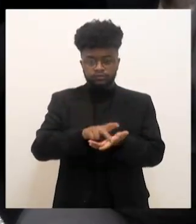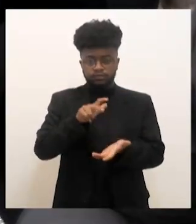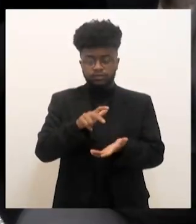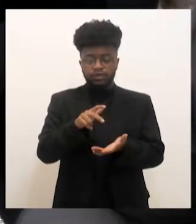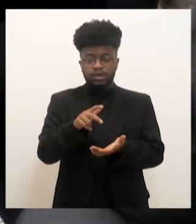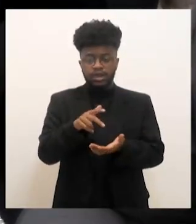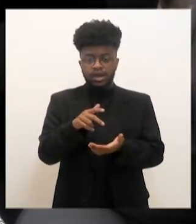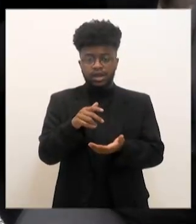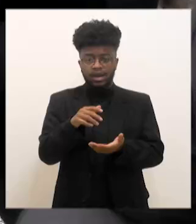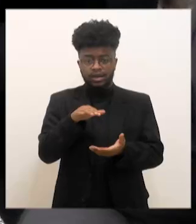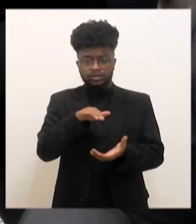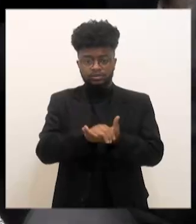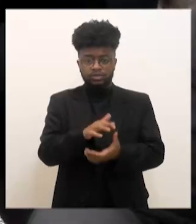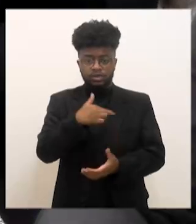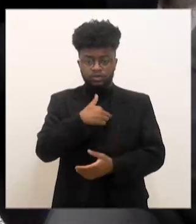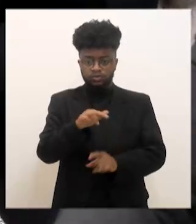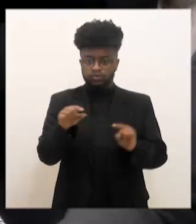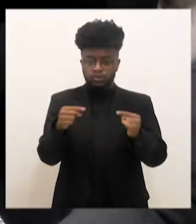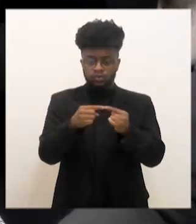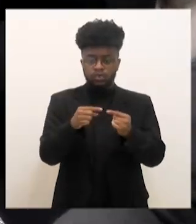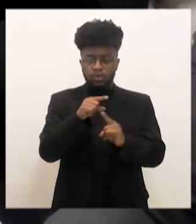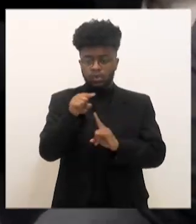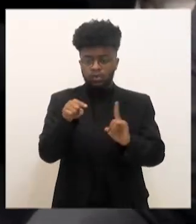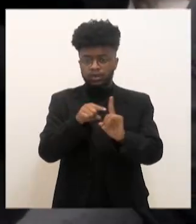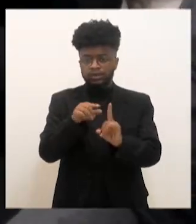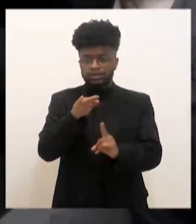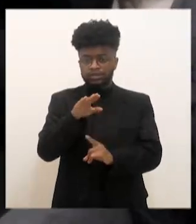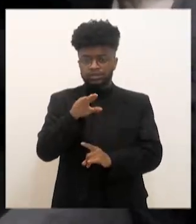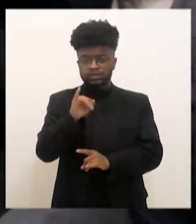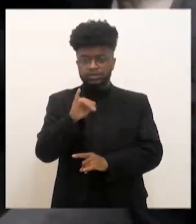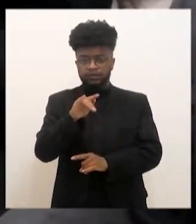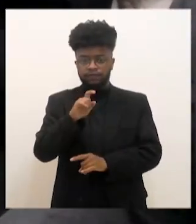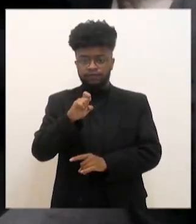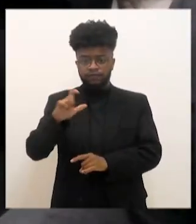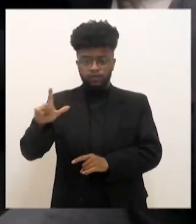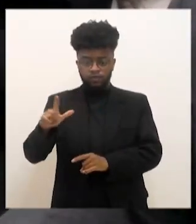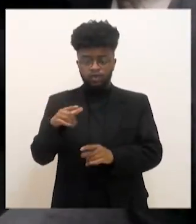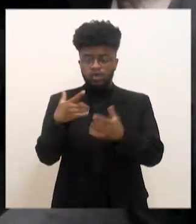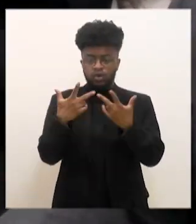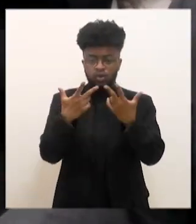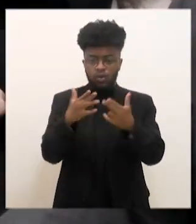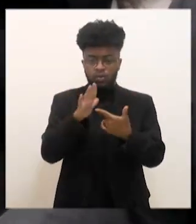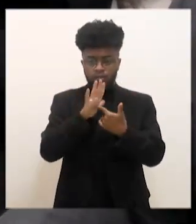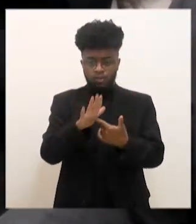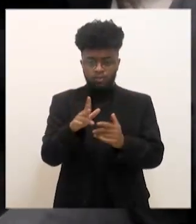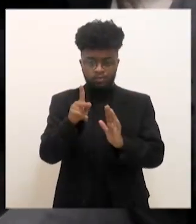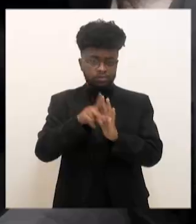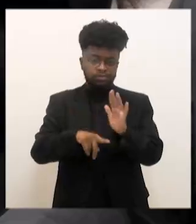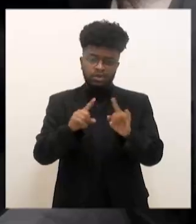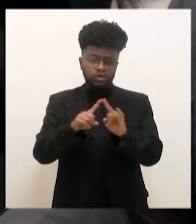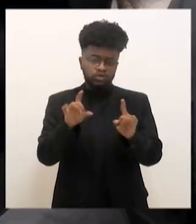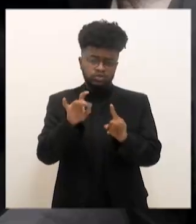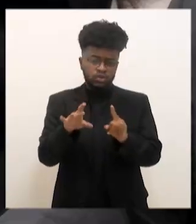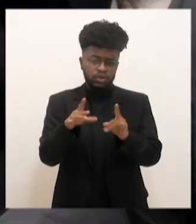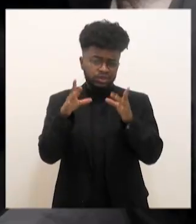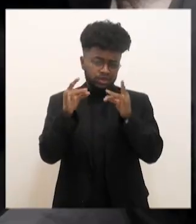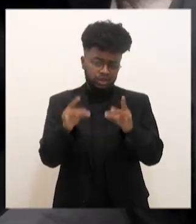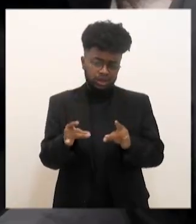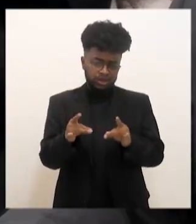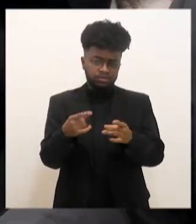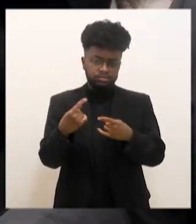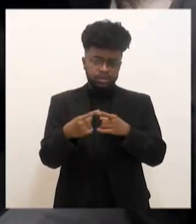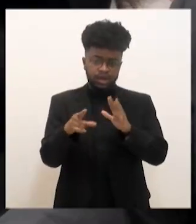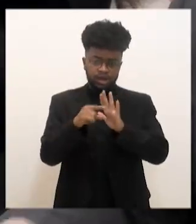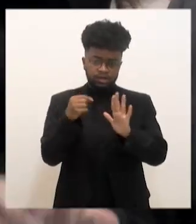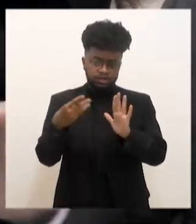fins civis também, entende? Como está já no corpo do projeto. Mas aí é uma questão de detalhe, o artigo